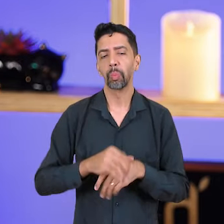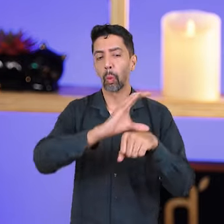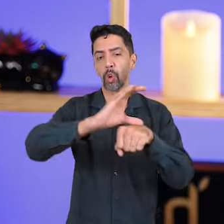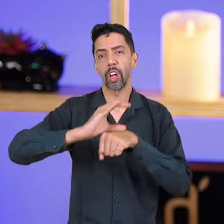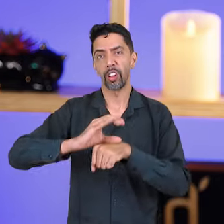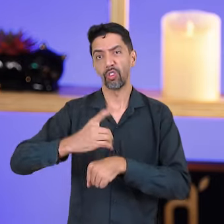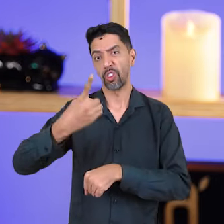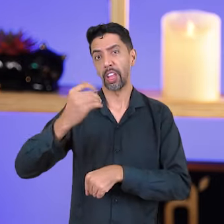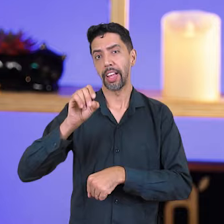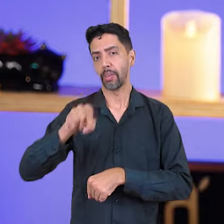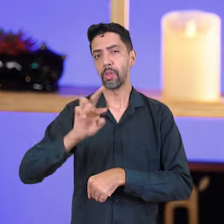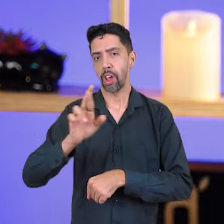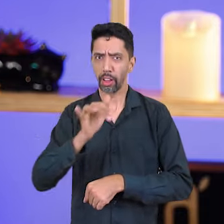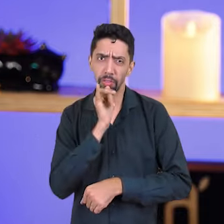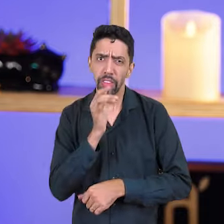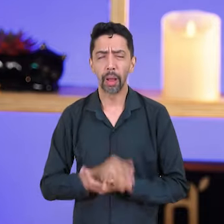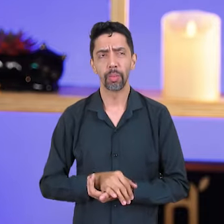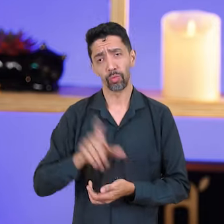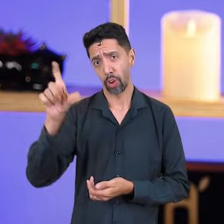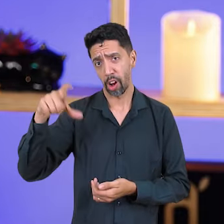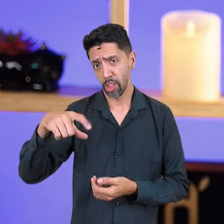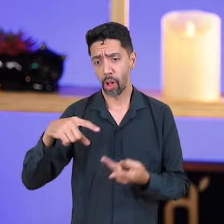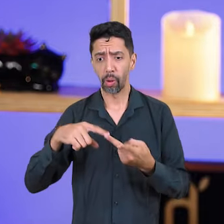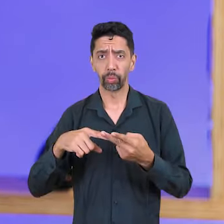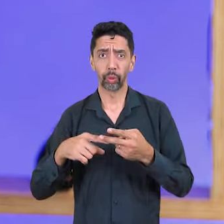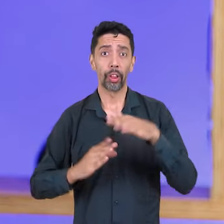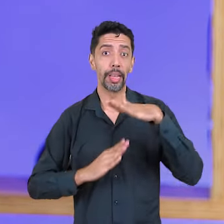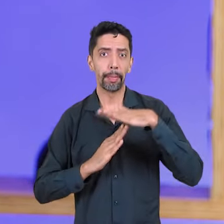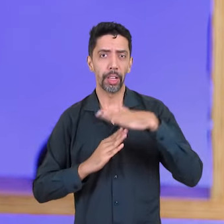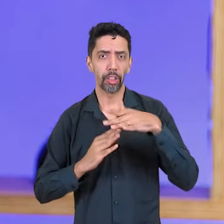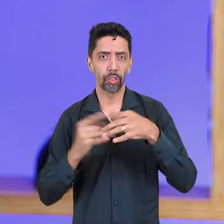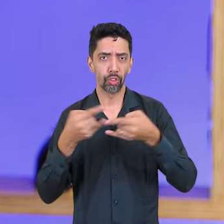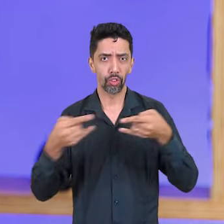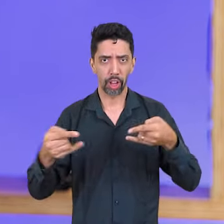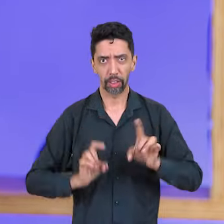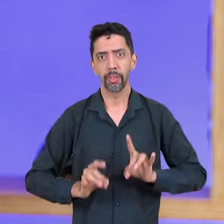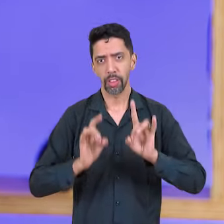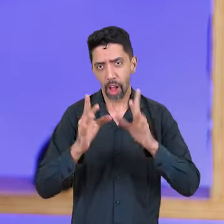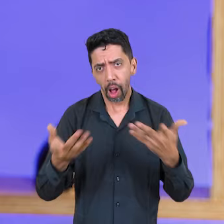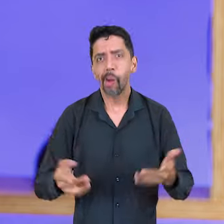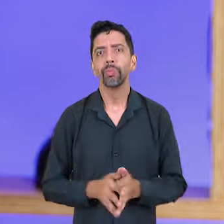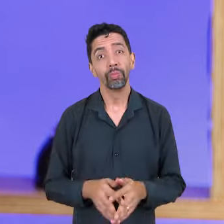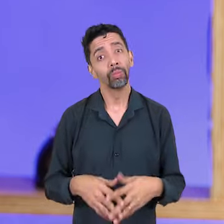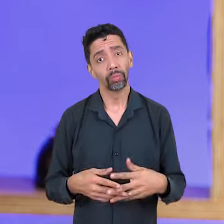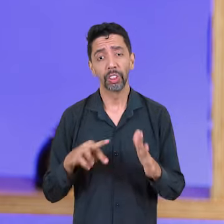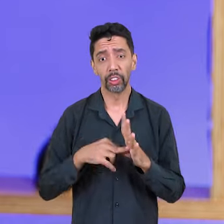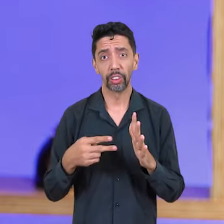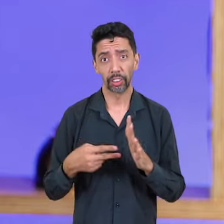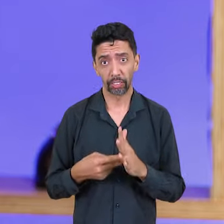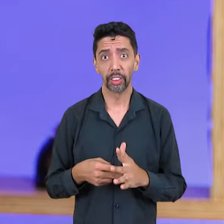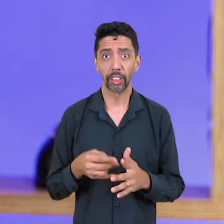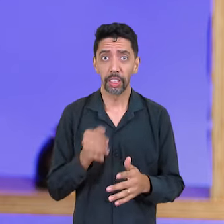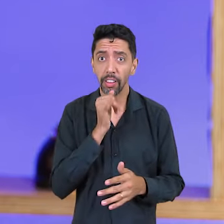especial, enfim, você tem aí alguém que está realmente apostando que se você pegar esse dinheiro,